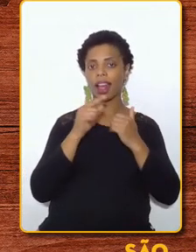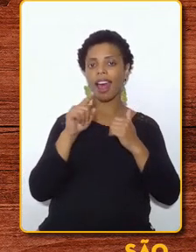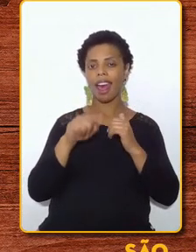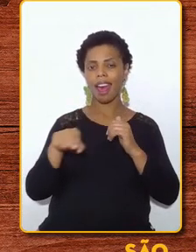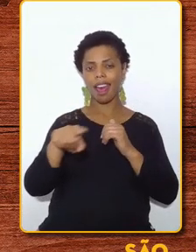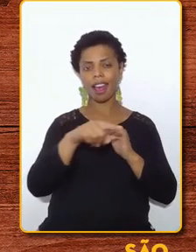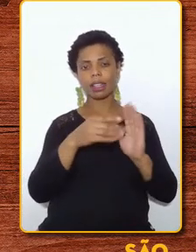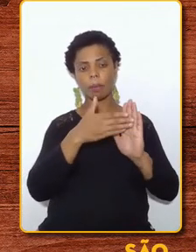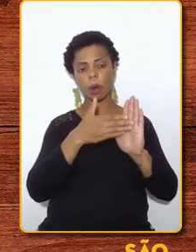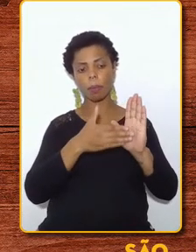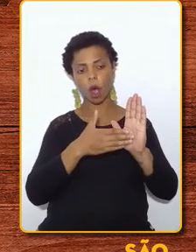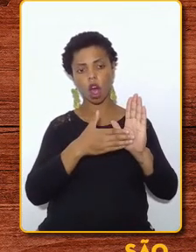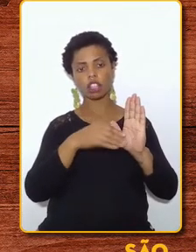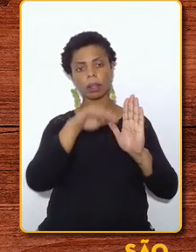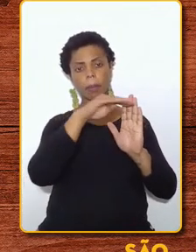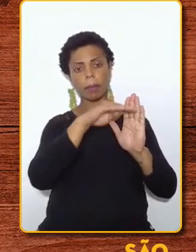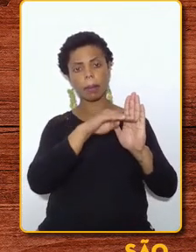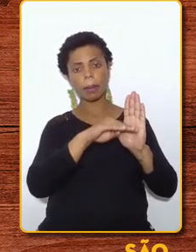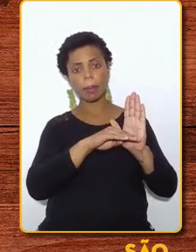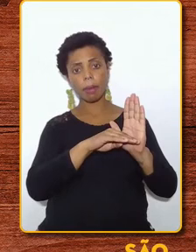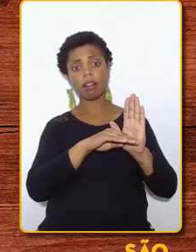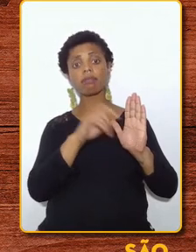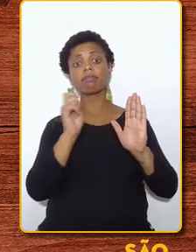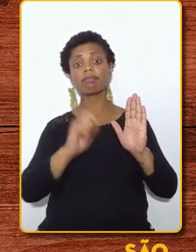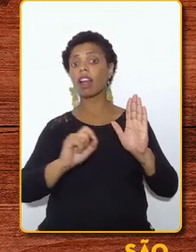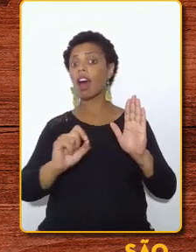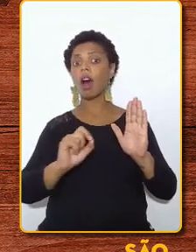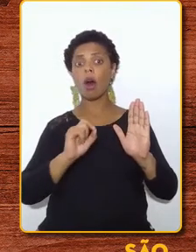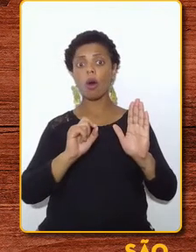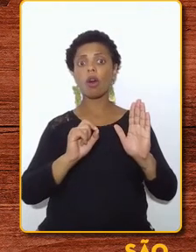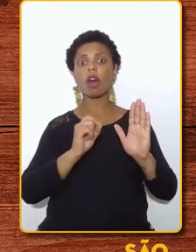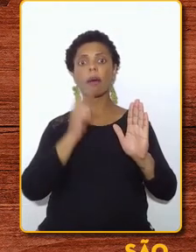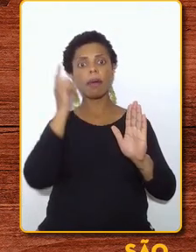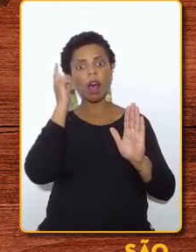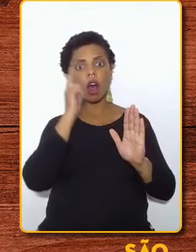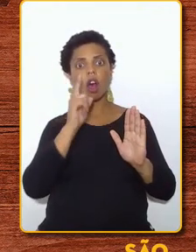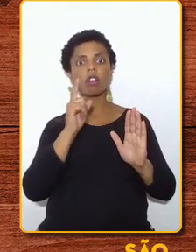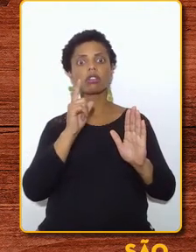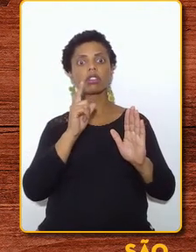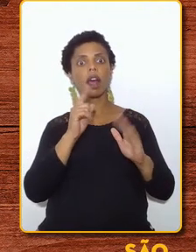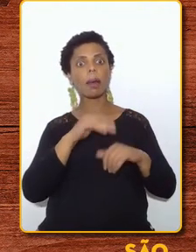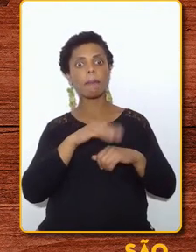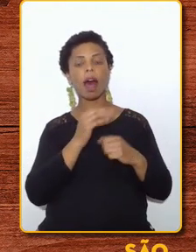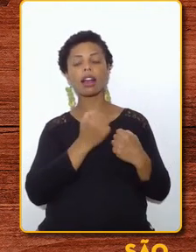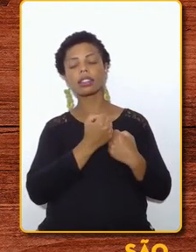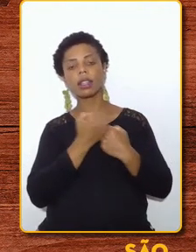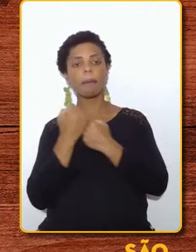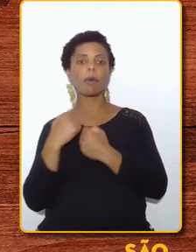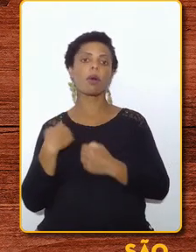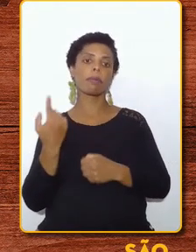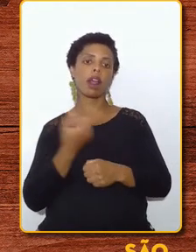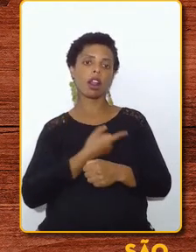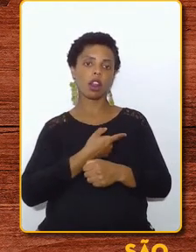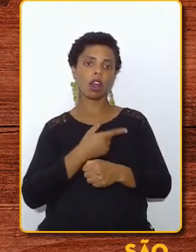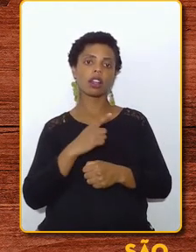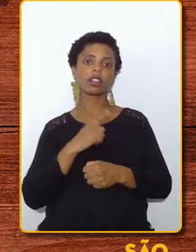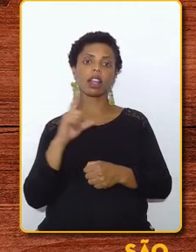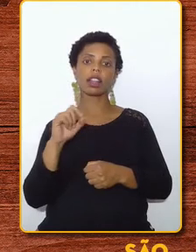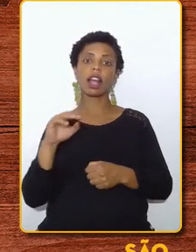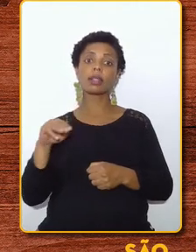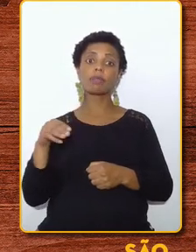dar margem a ampliar as alianças que nós precisamos. Nós estamos 10 milhões de votos na